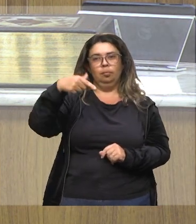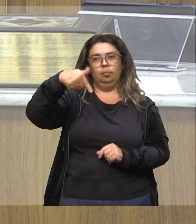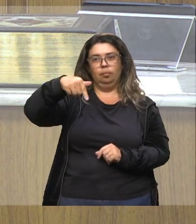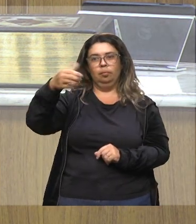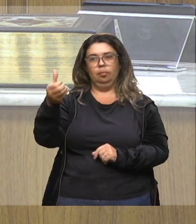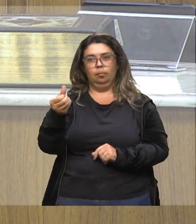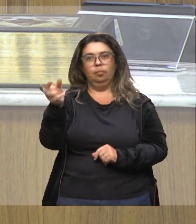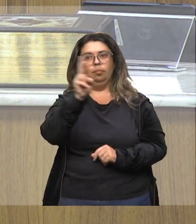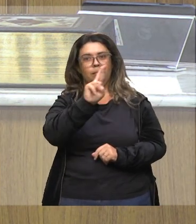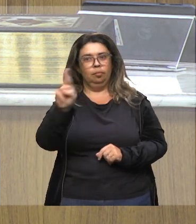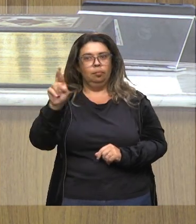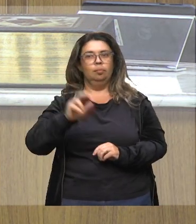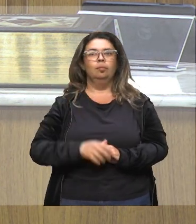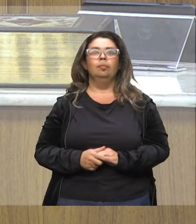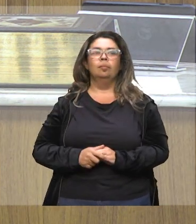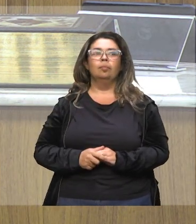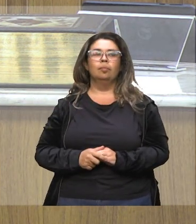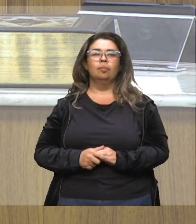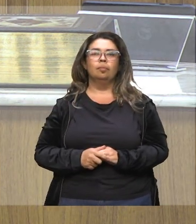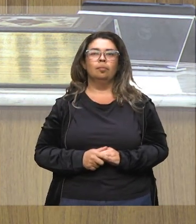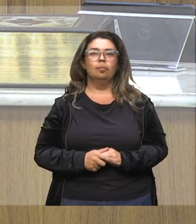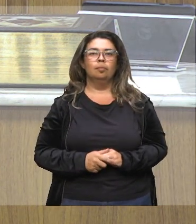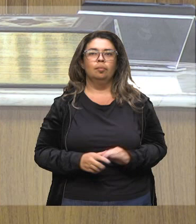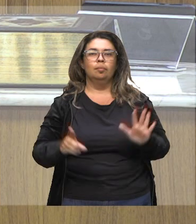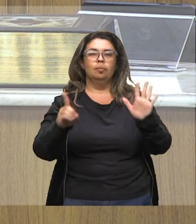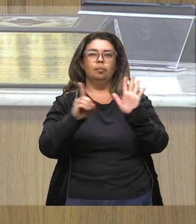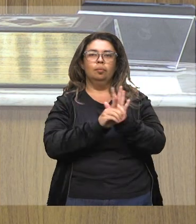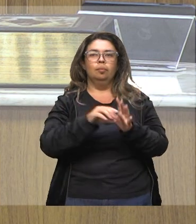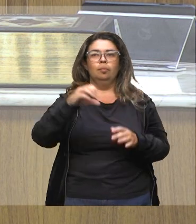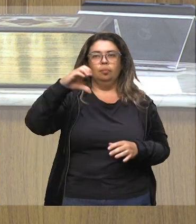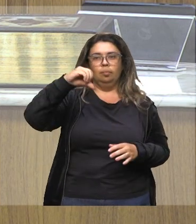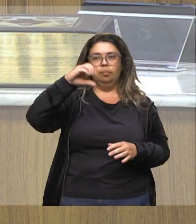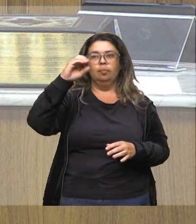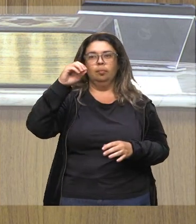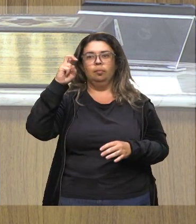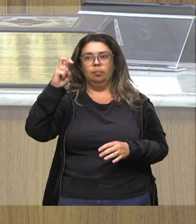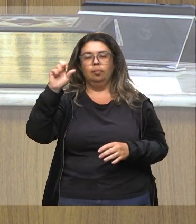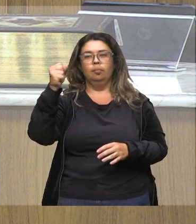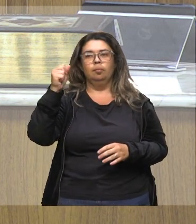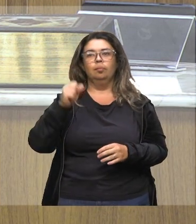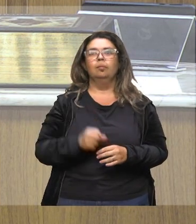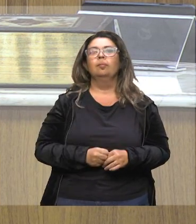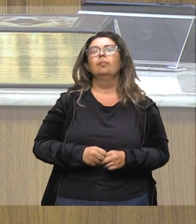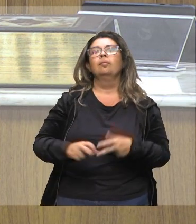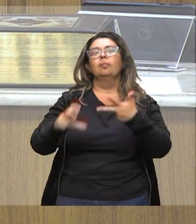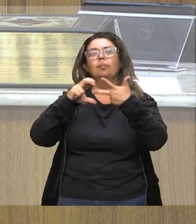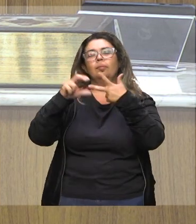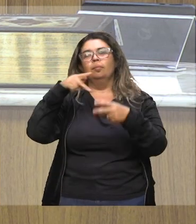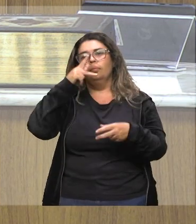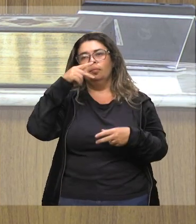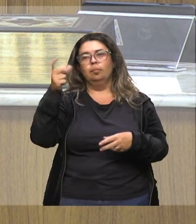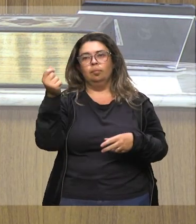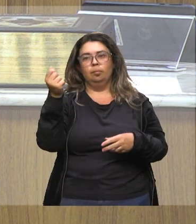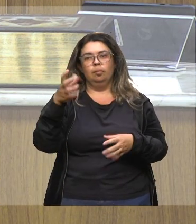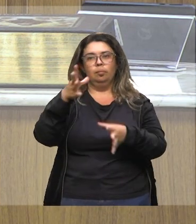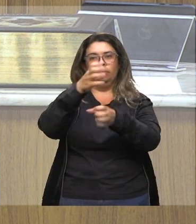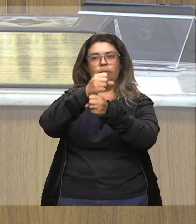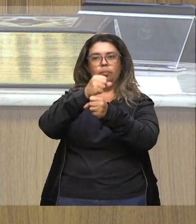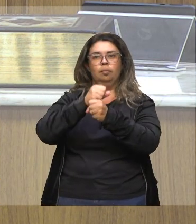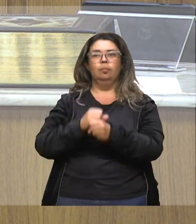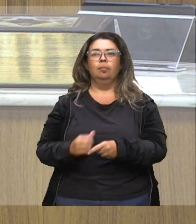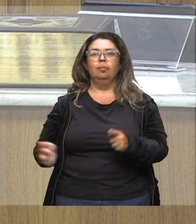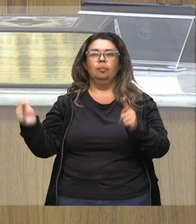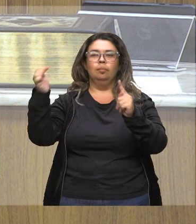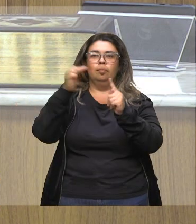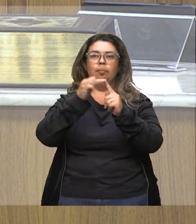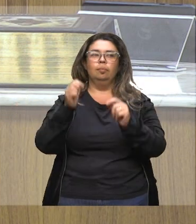R$ 688.376,57. Decreto 9.058, de 2023, do Poder Executivo, que dispõe sobre abertura de crédito adicional suplementar para os